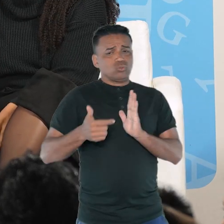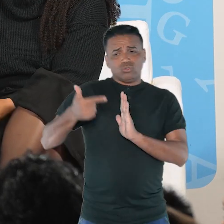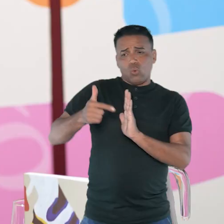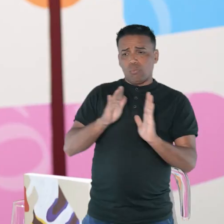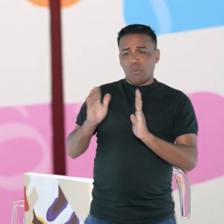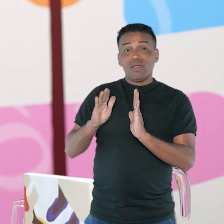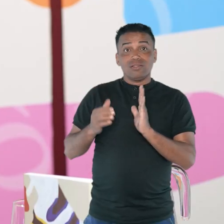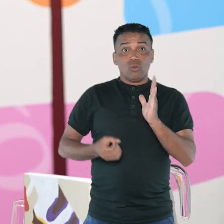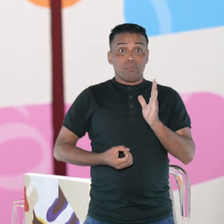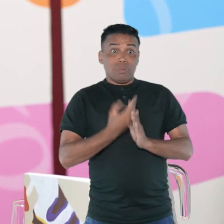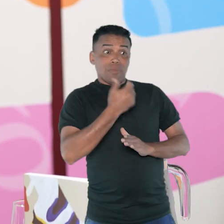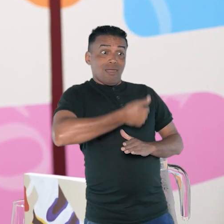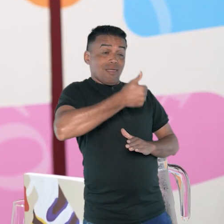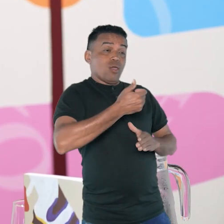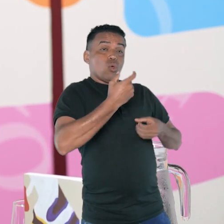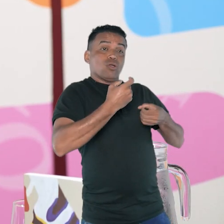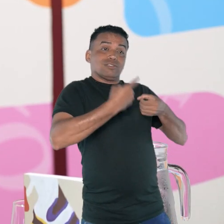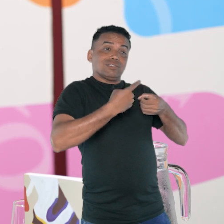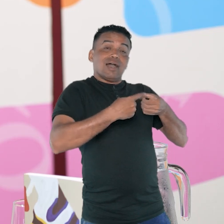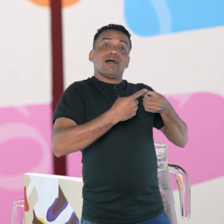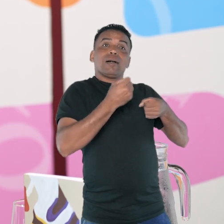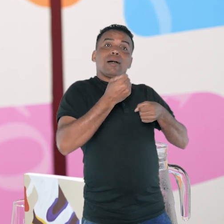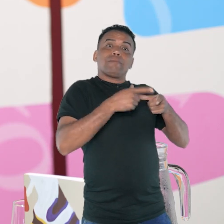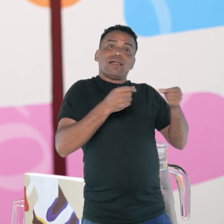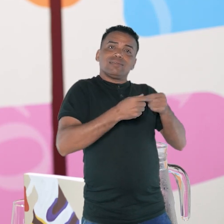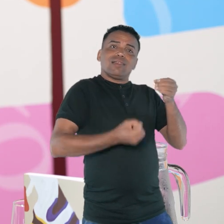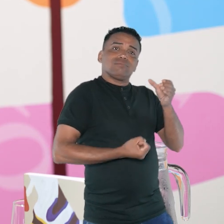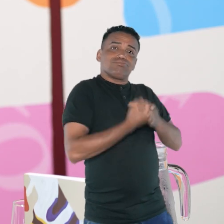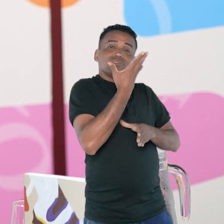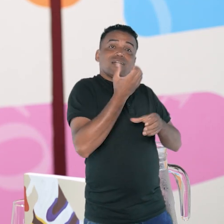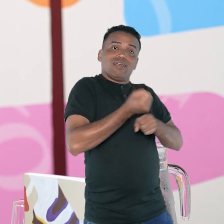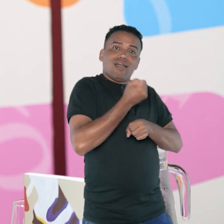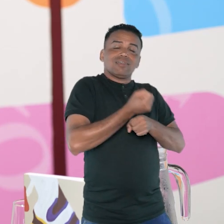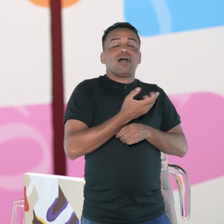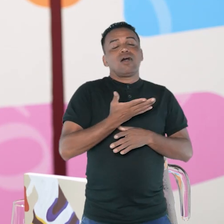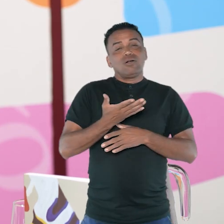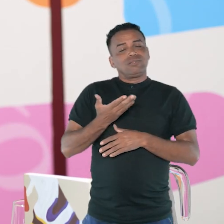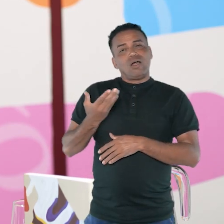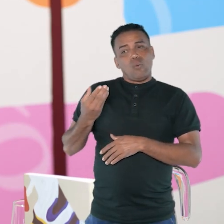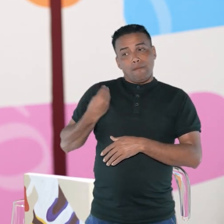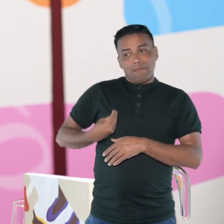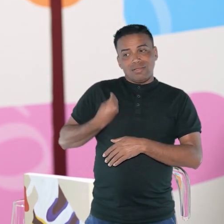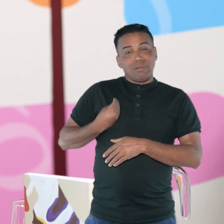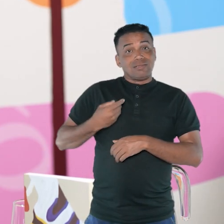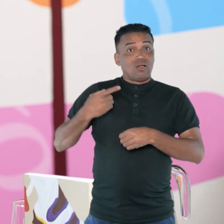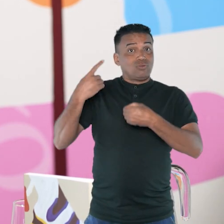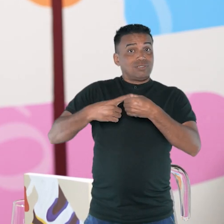você fala da criação de Brasília, e aí eu queria citar aqui uma grande participação de Paracatu nessa